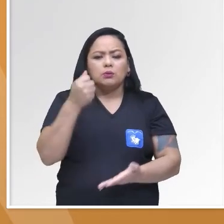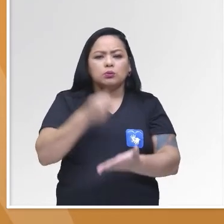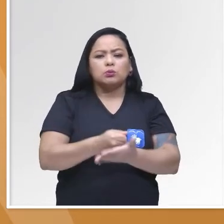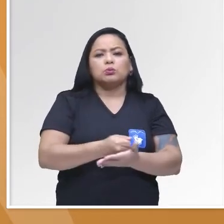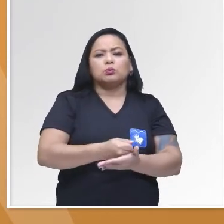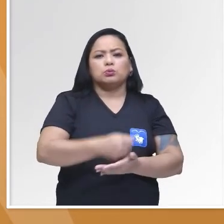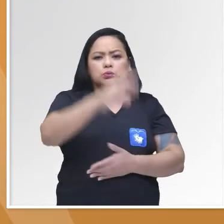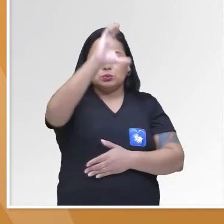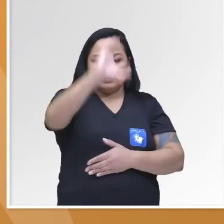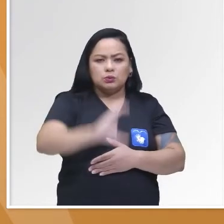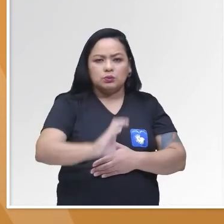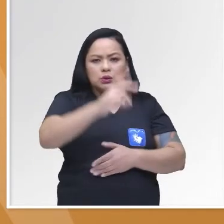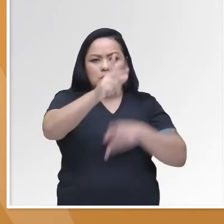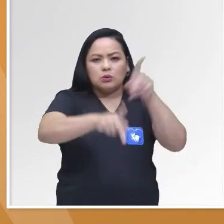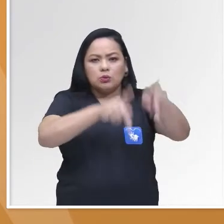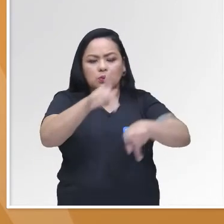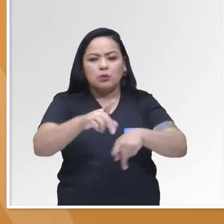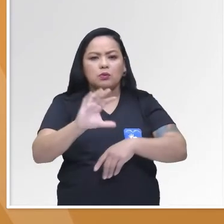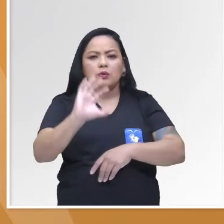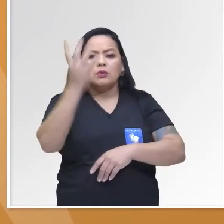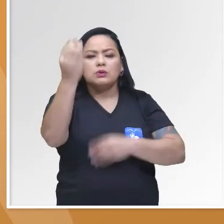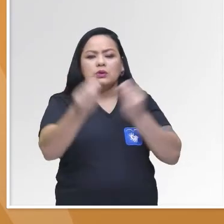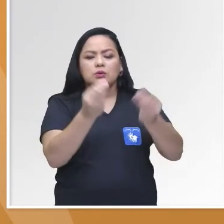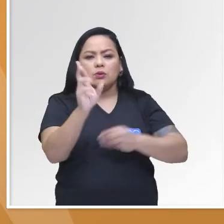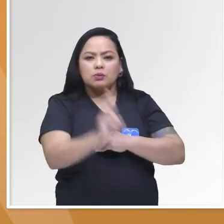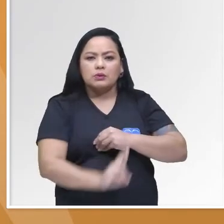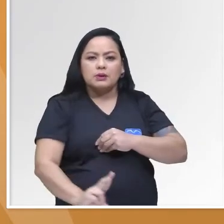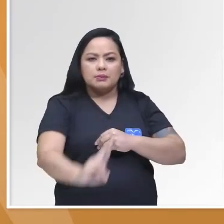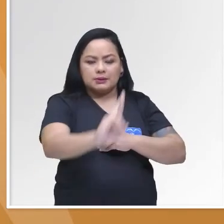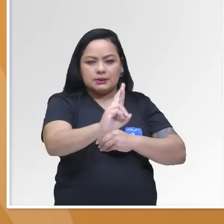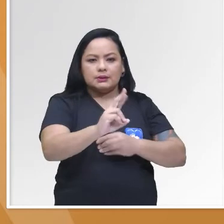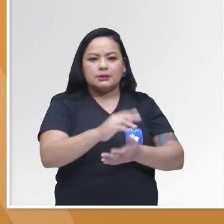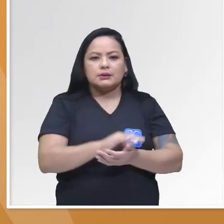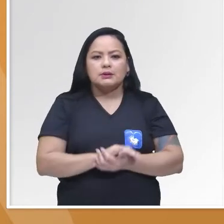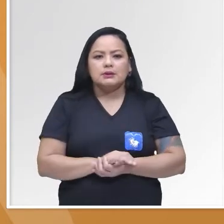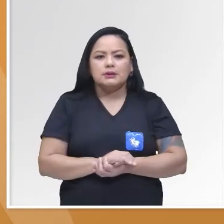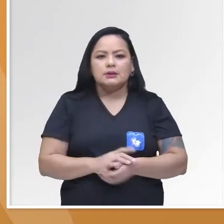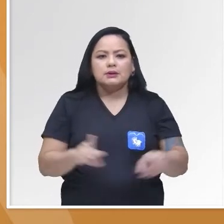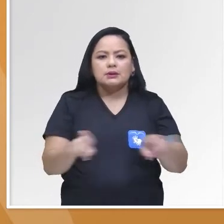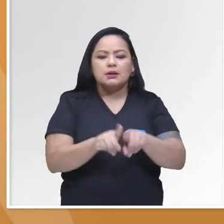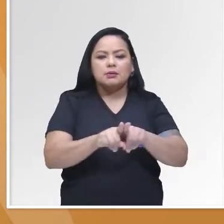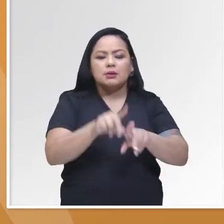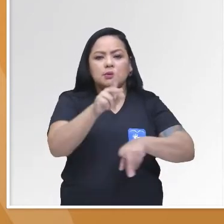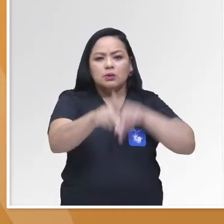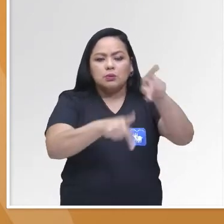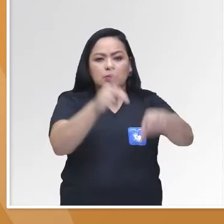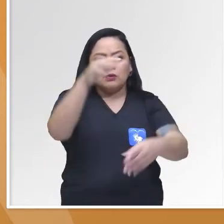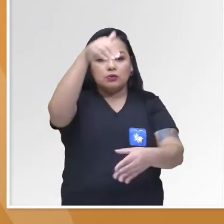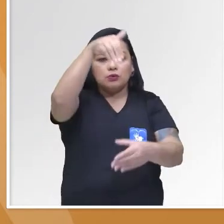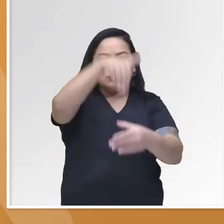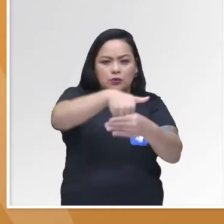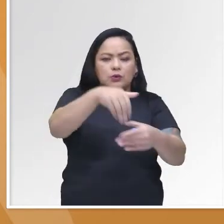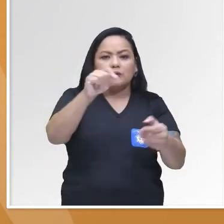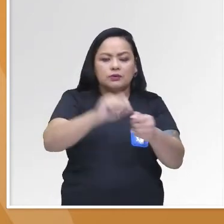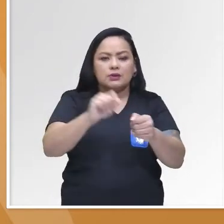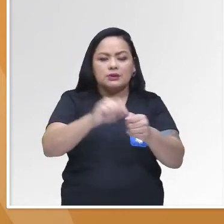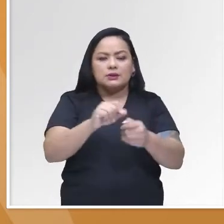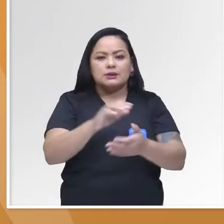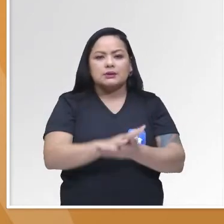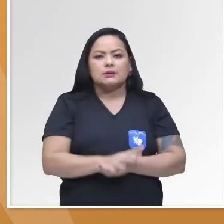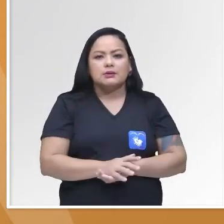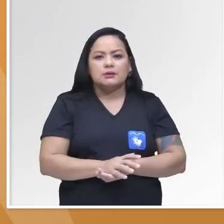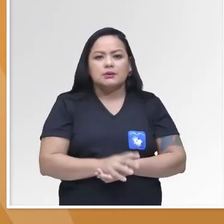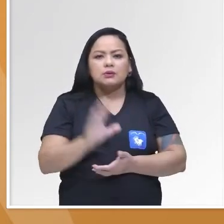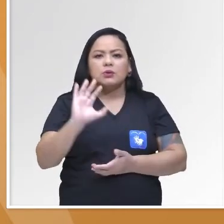dá por meio dos representantes que pelo povo são eleitos. As eleições